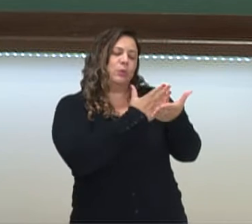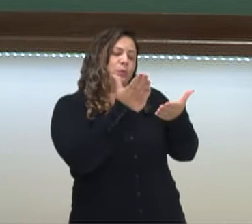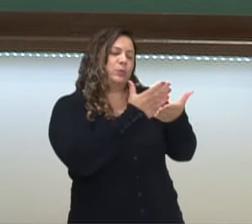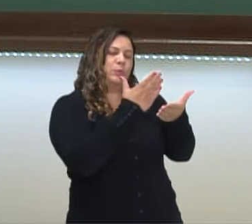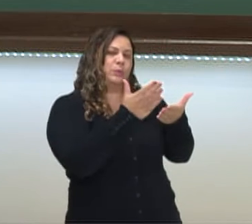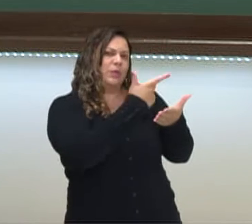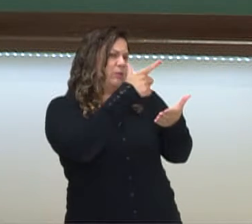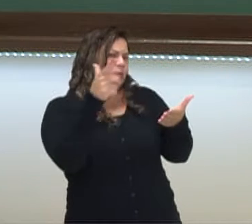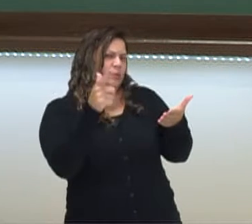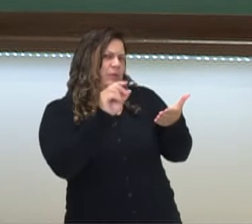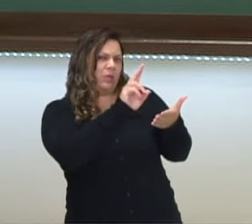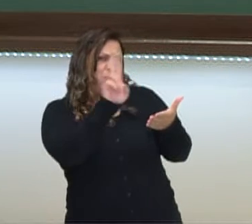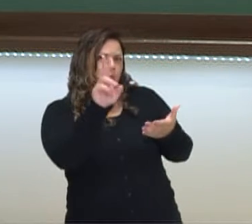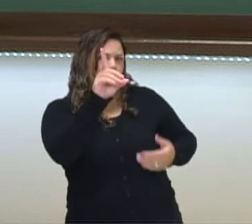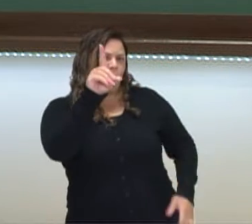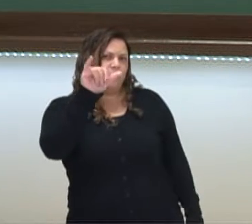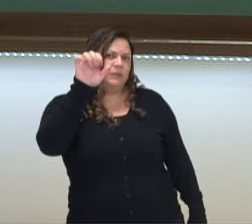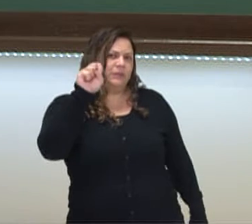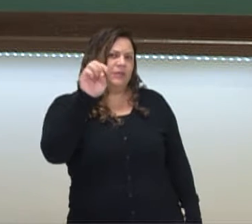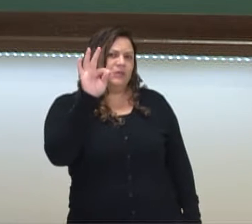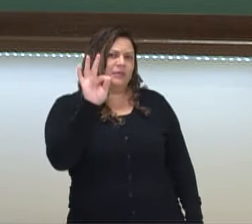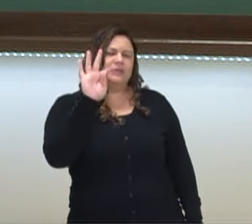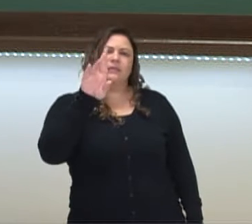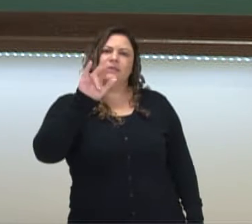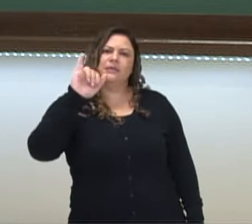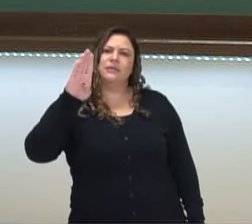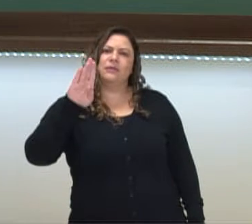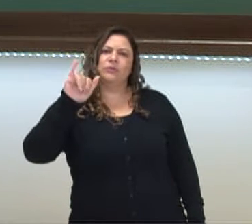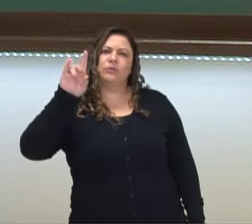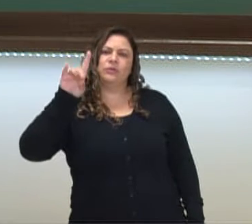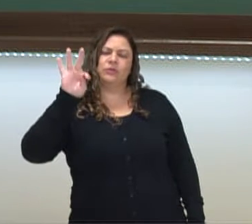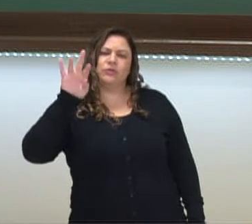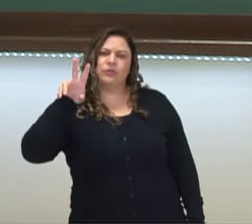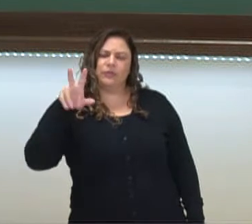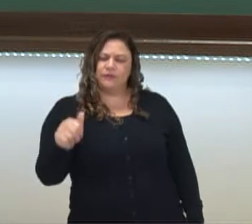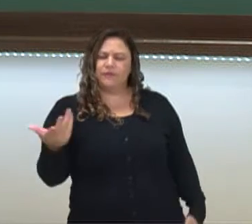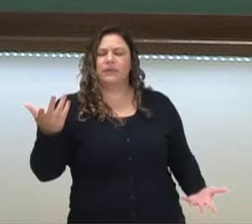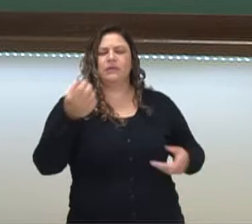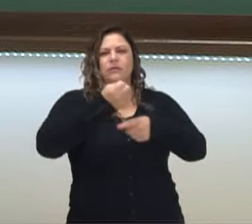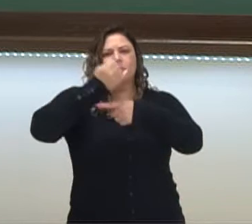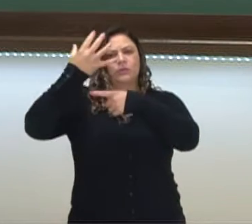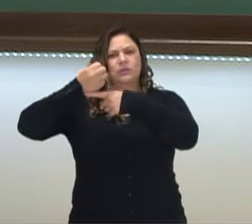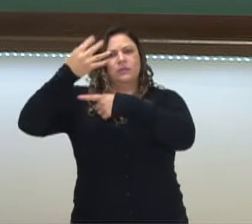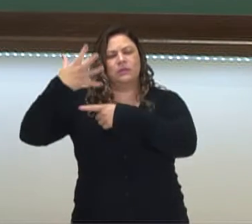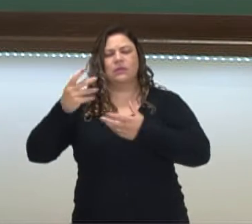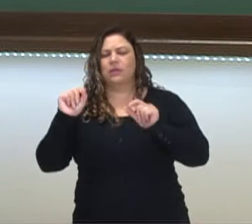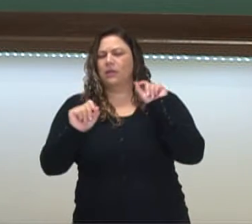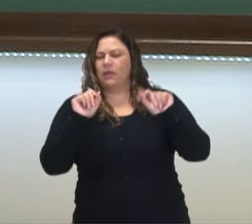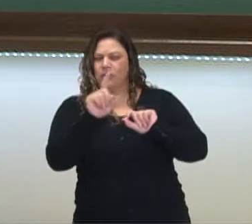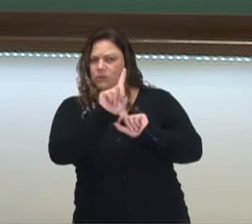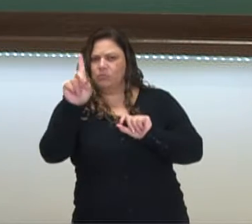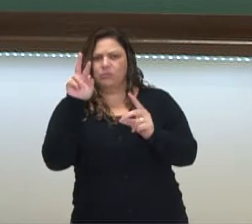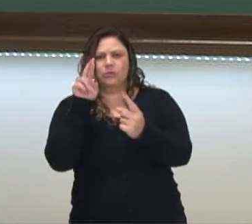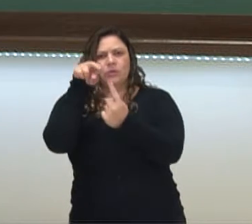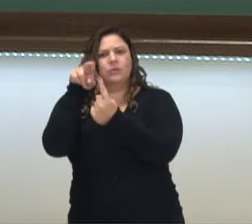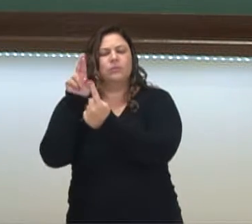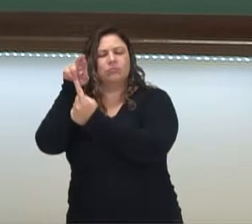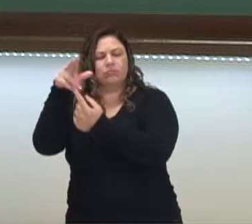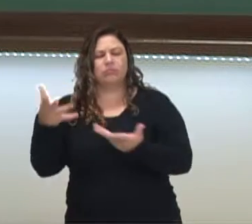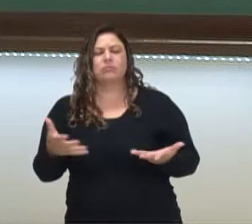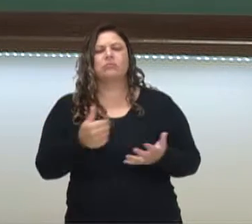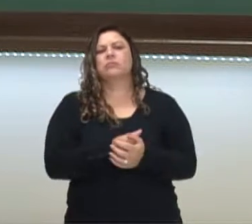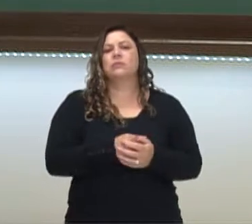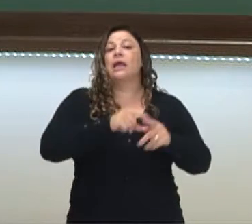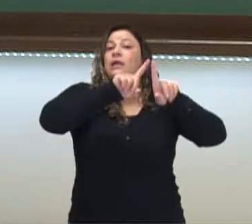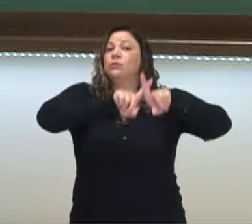acha esse nome distributiva referindo-se à propriedade de potência. Você acha distributiva referindo-se à propriedade